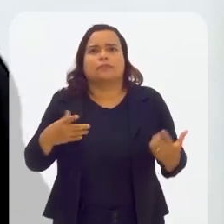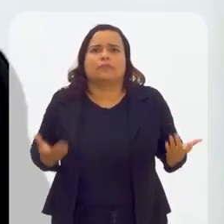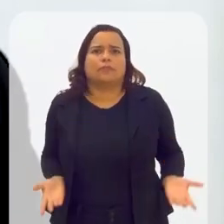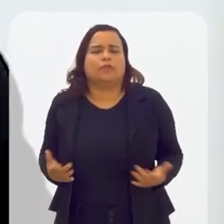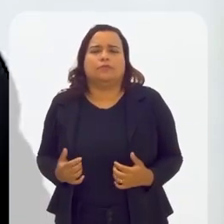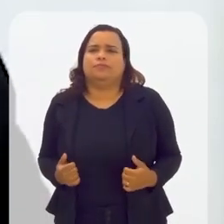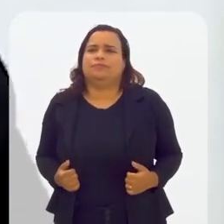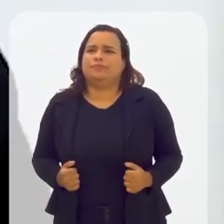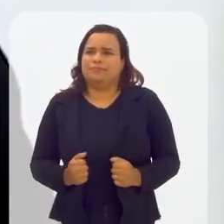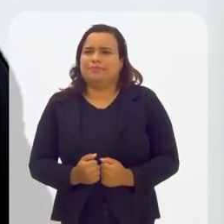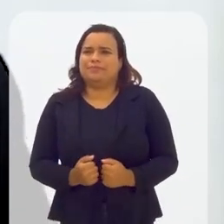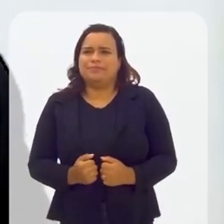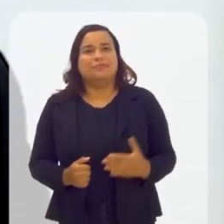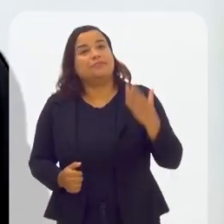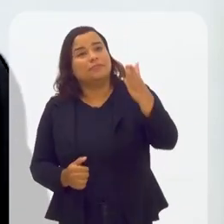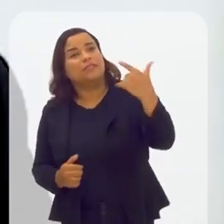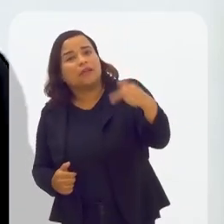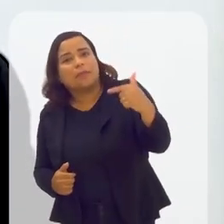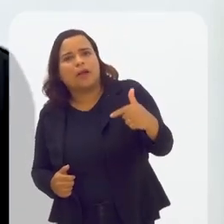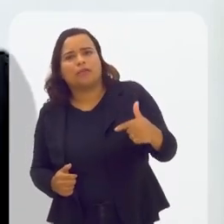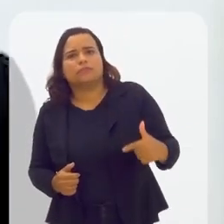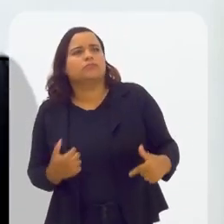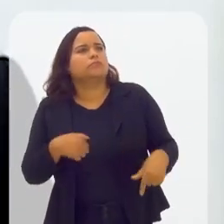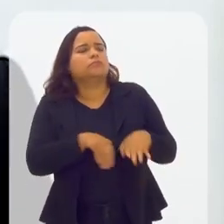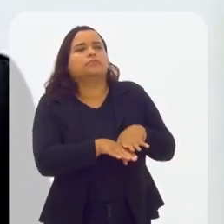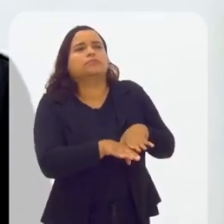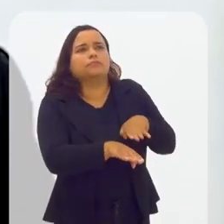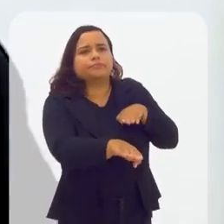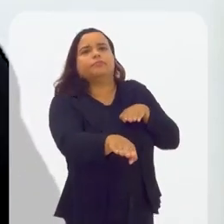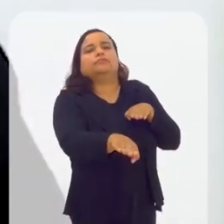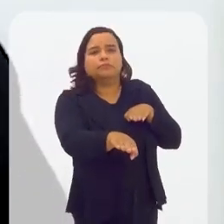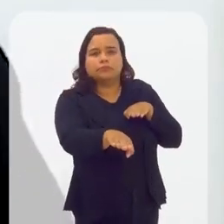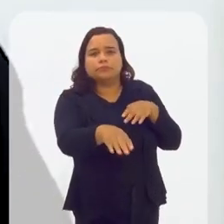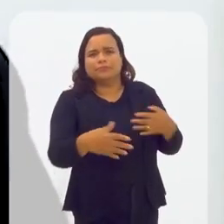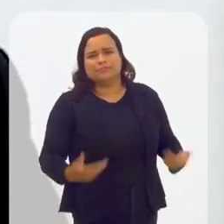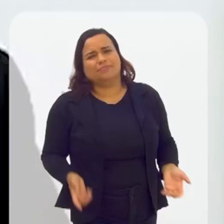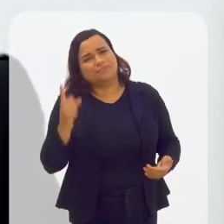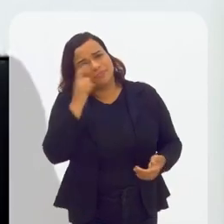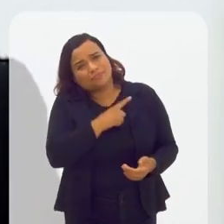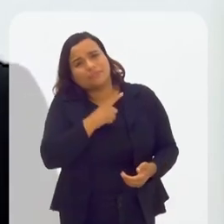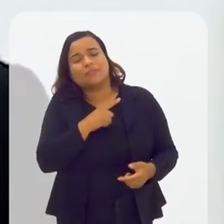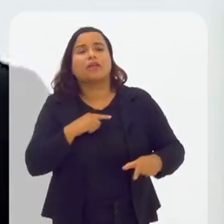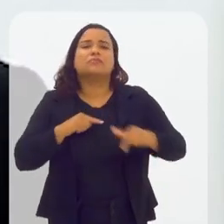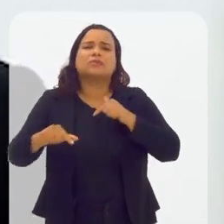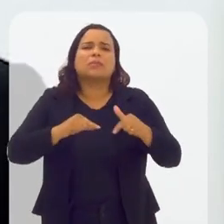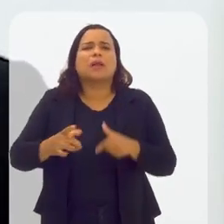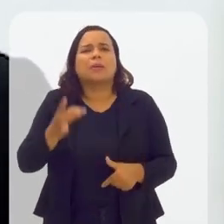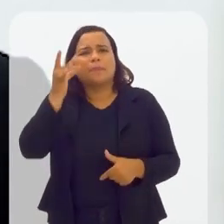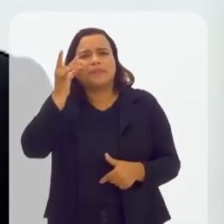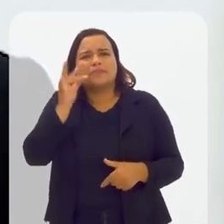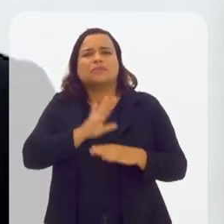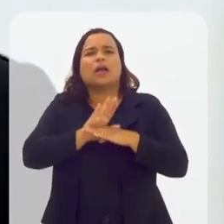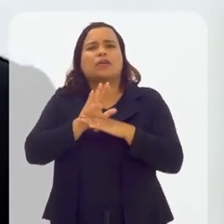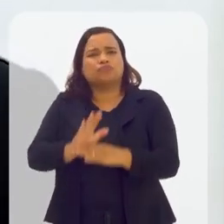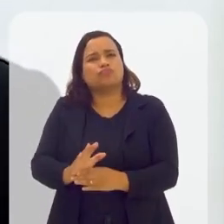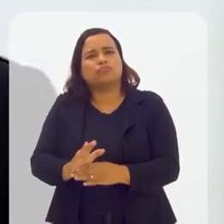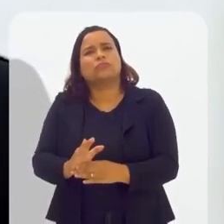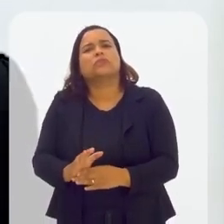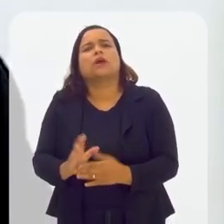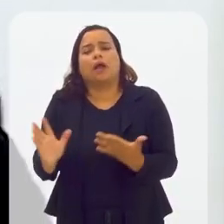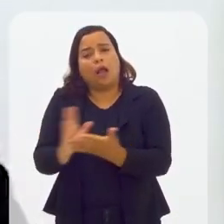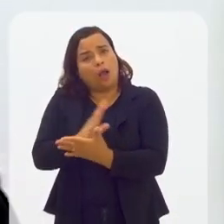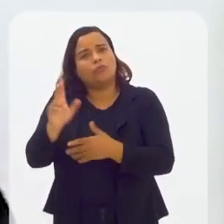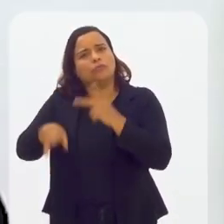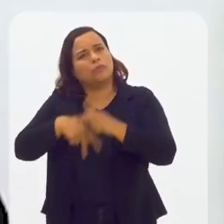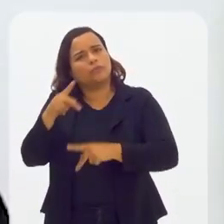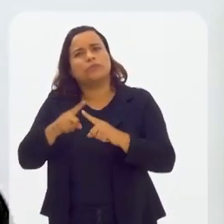consegue se deslocar para o trabalho, porque não vamos nos enganar, que o trabalho presencial ele serve para uma parcela